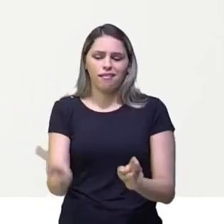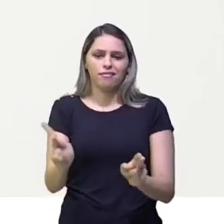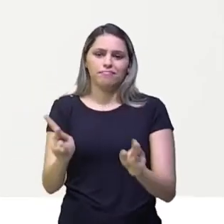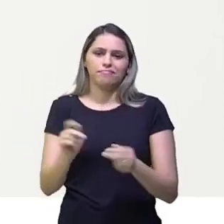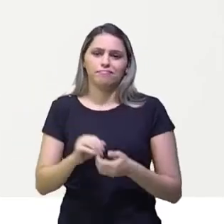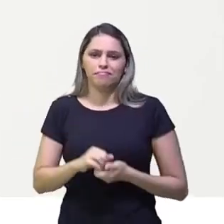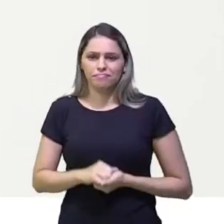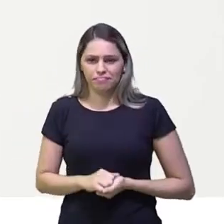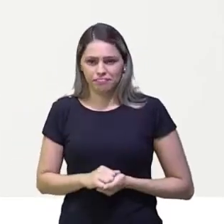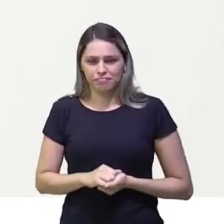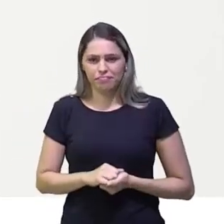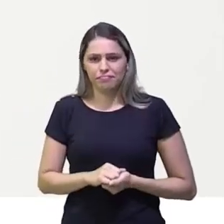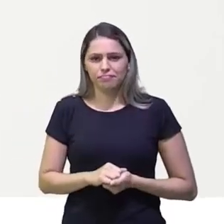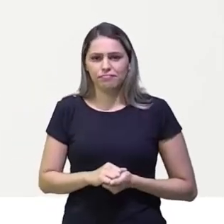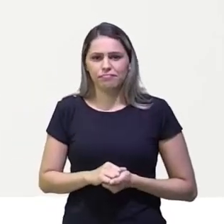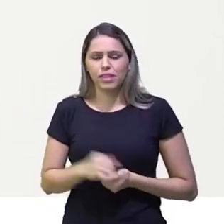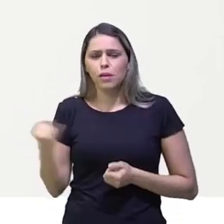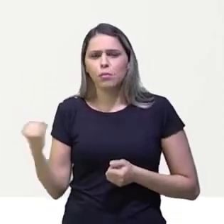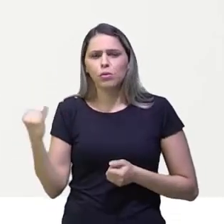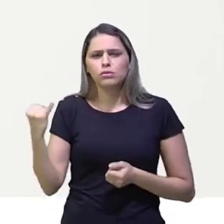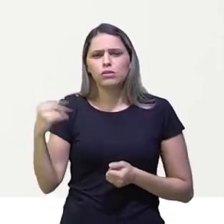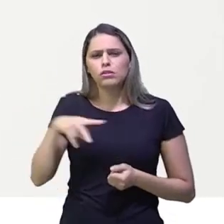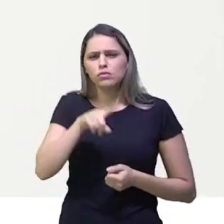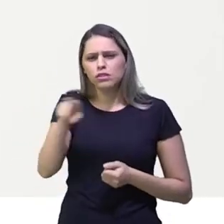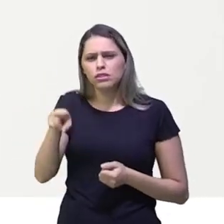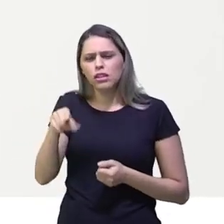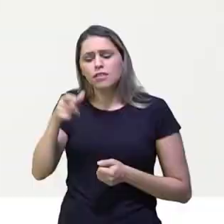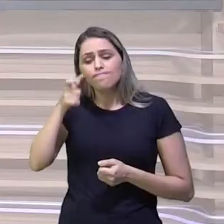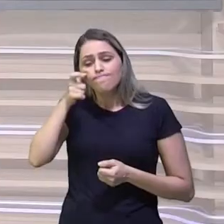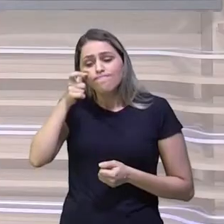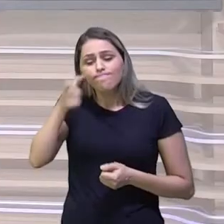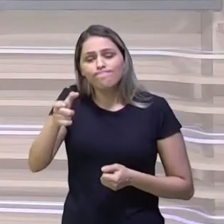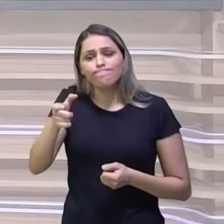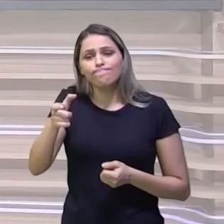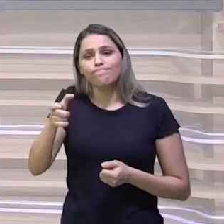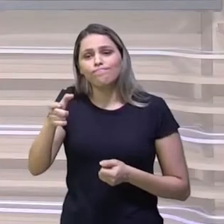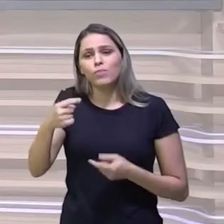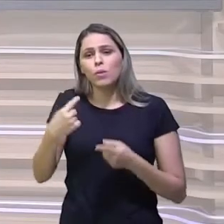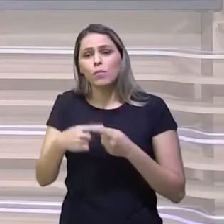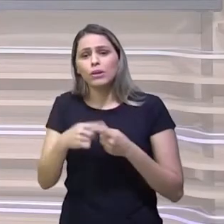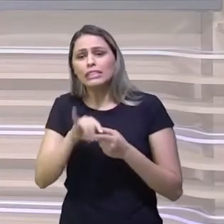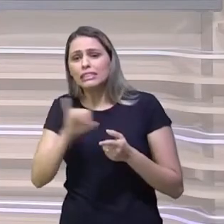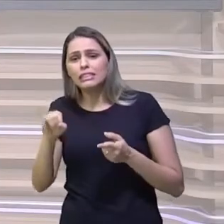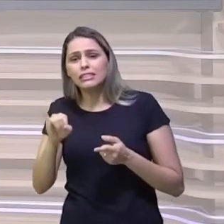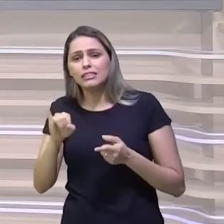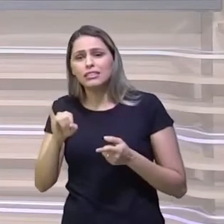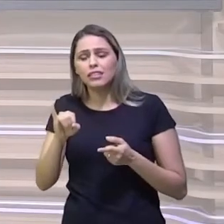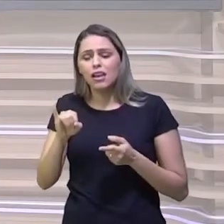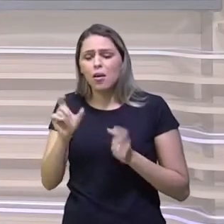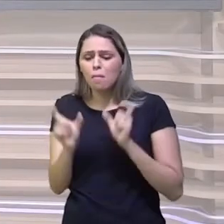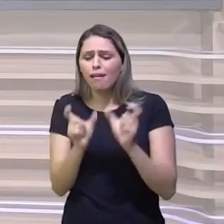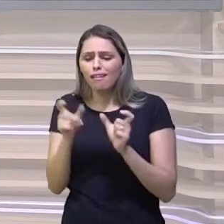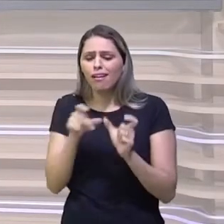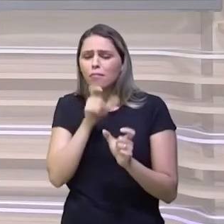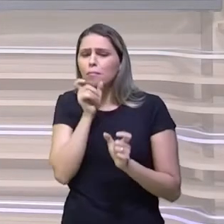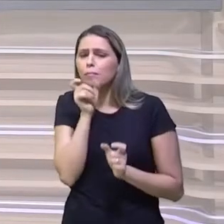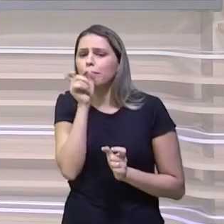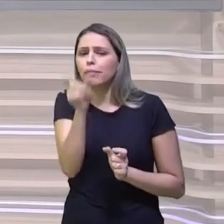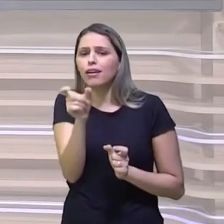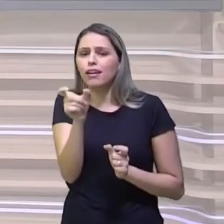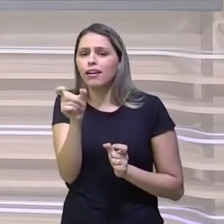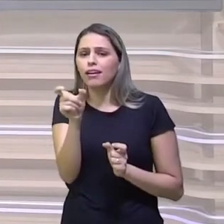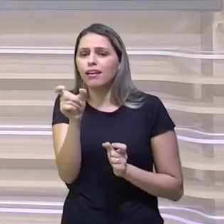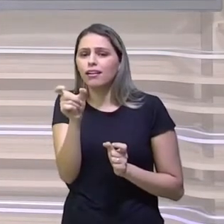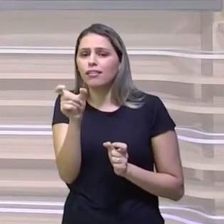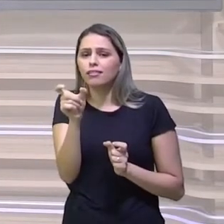modificado. É importante que vocês fiquem atentos a isso, crianças. Porque se eu falar uma palavra, o que, que pode